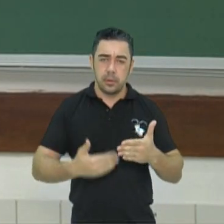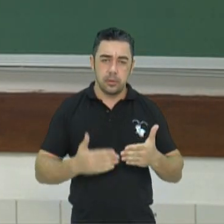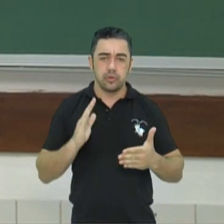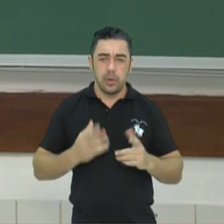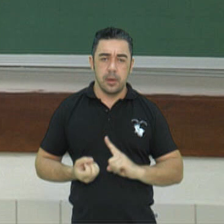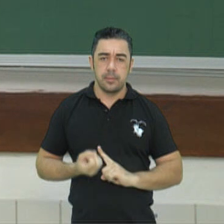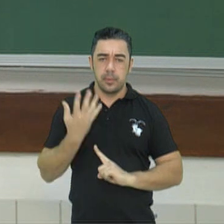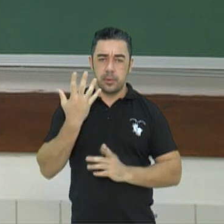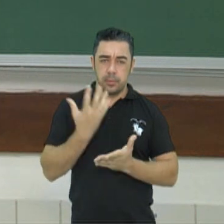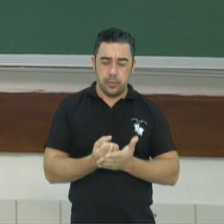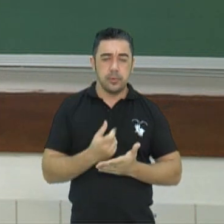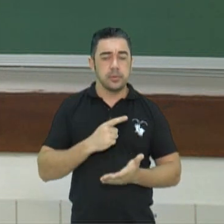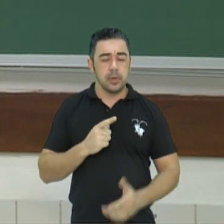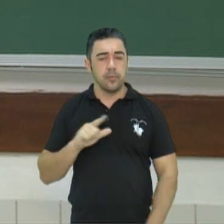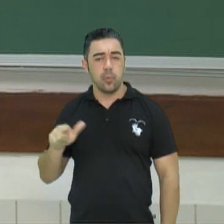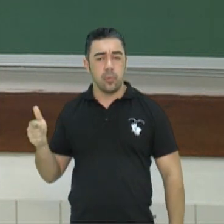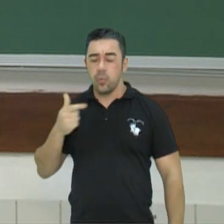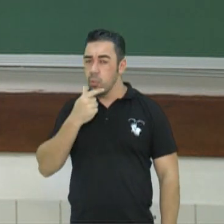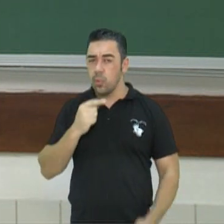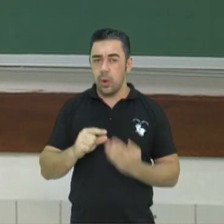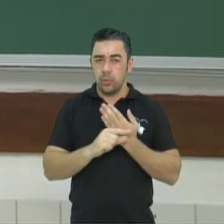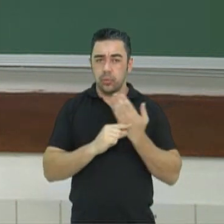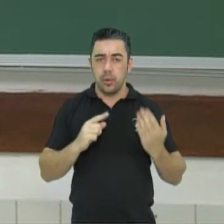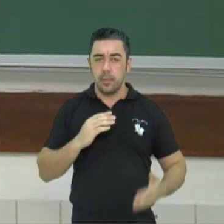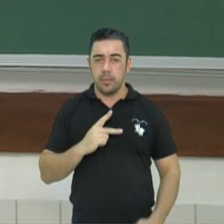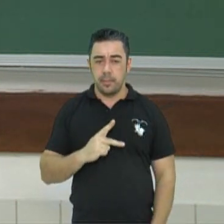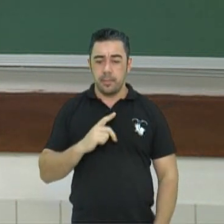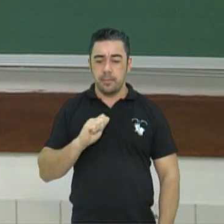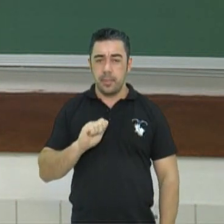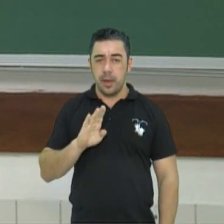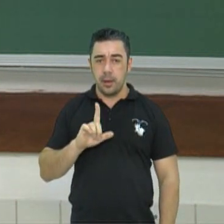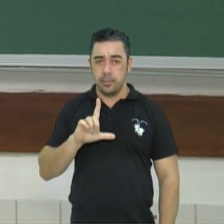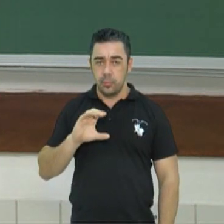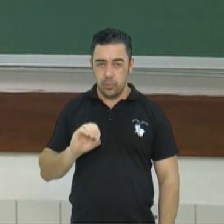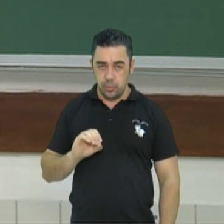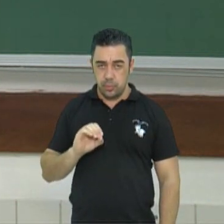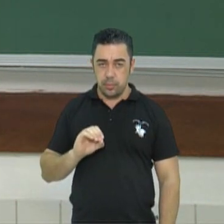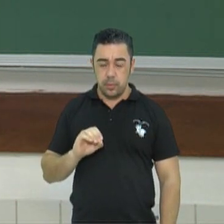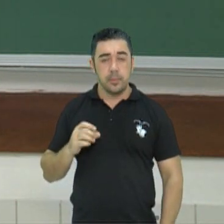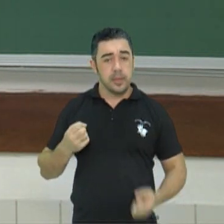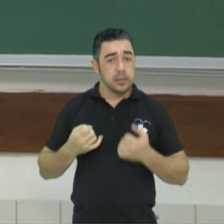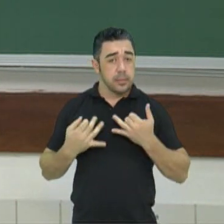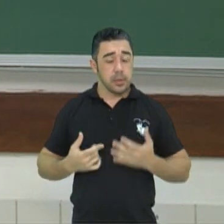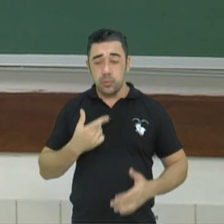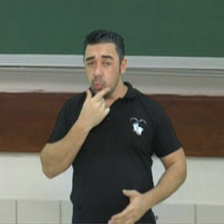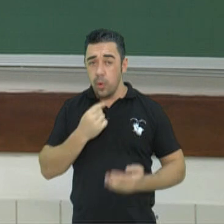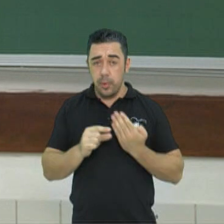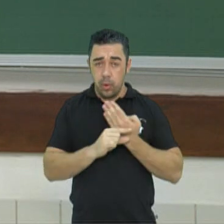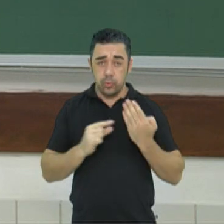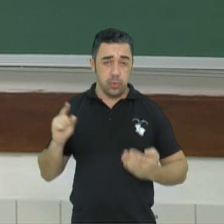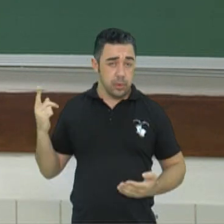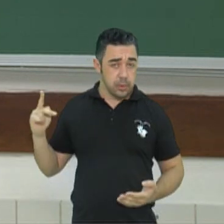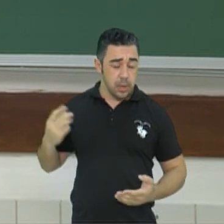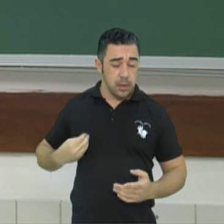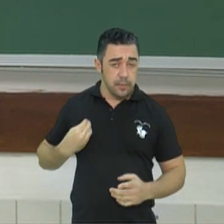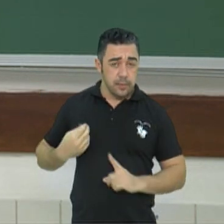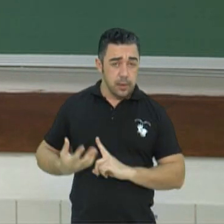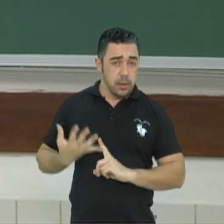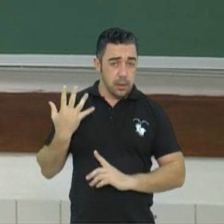aula com o Pablo Neruda, não é mesmo? Mas nós falamos sobre a vida do Gabriel Garcia Marques, que seria a biografia